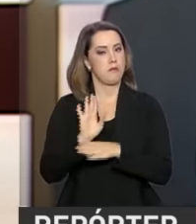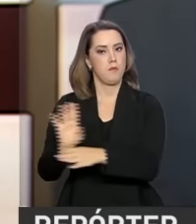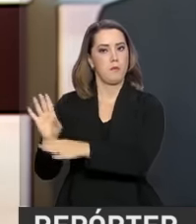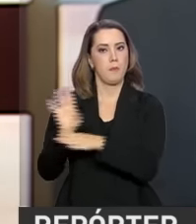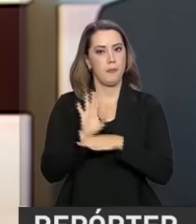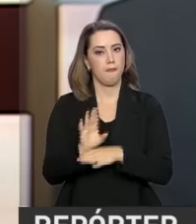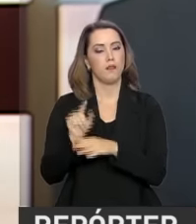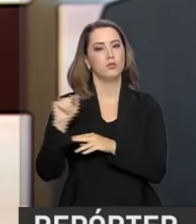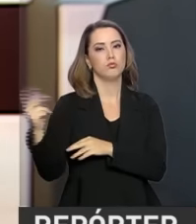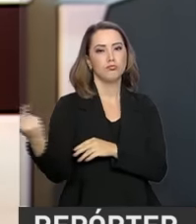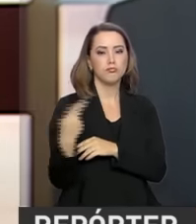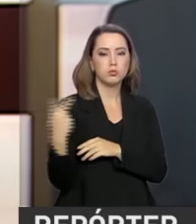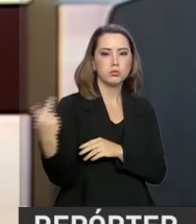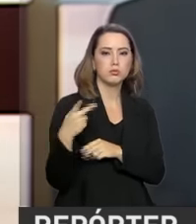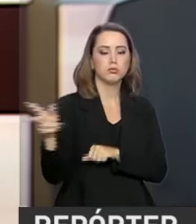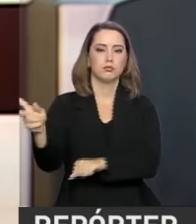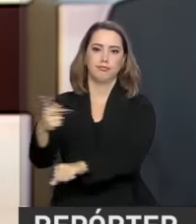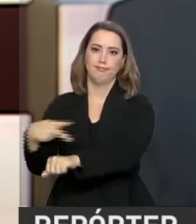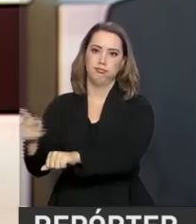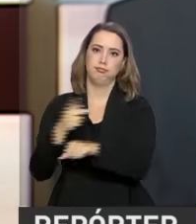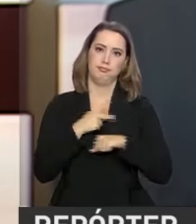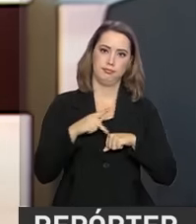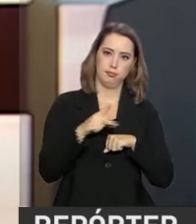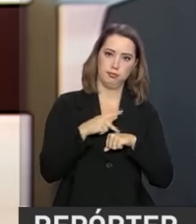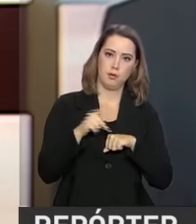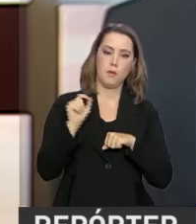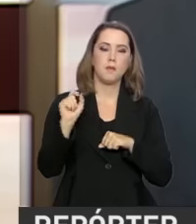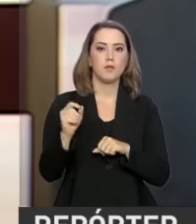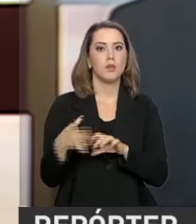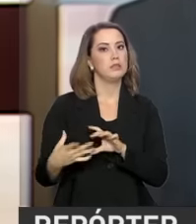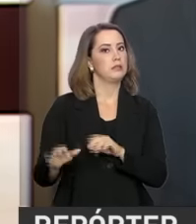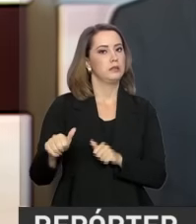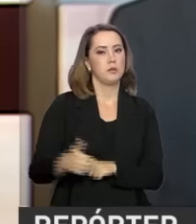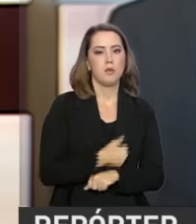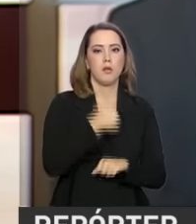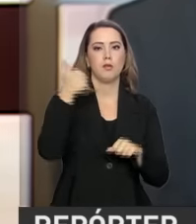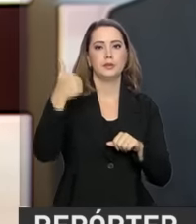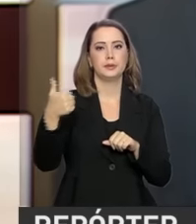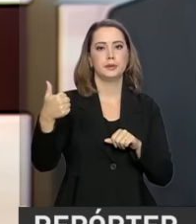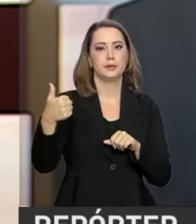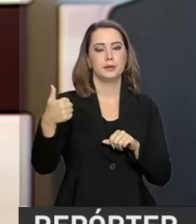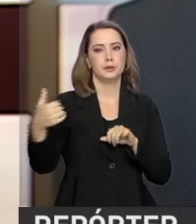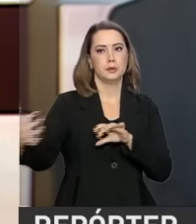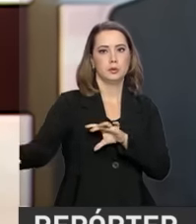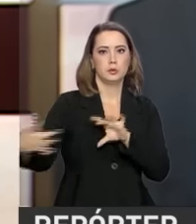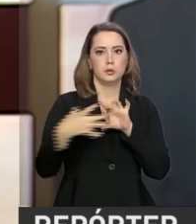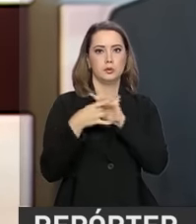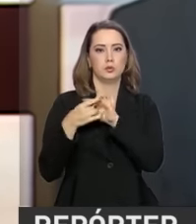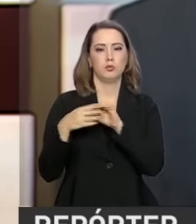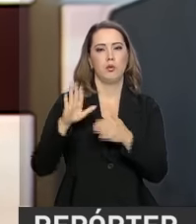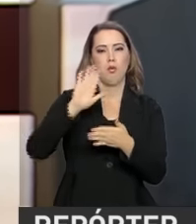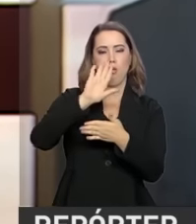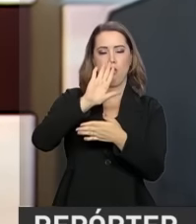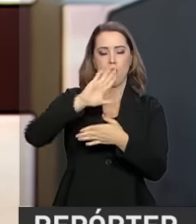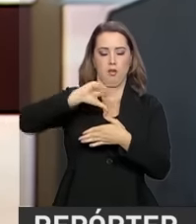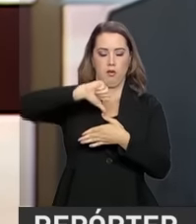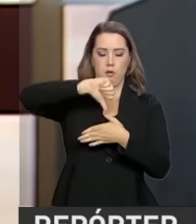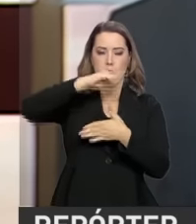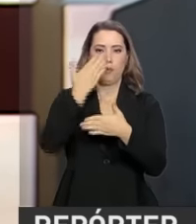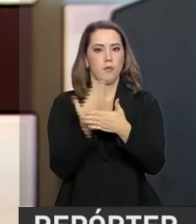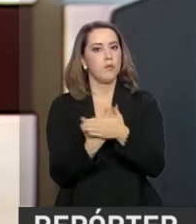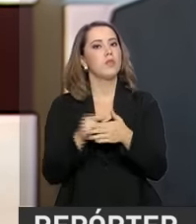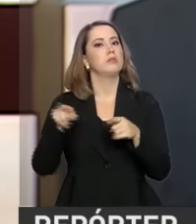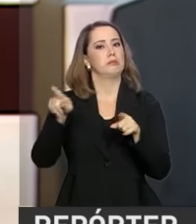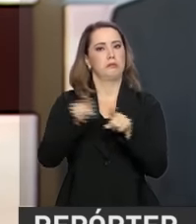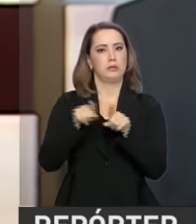inte doss dois países interna dentro do mercul e do mercul com o